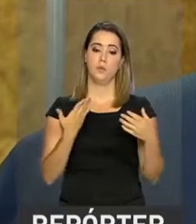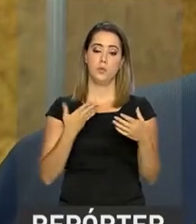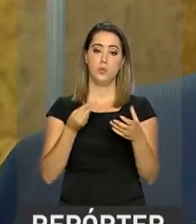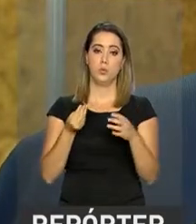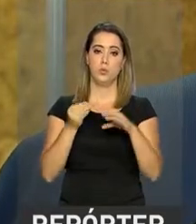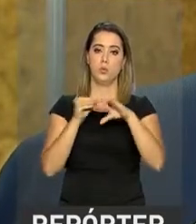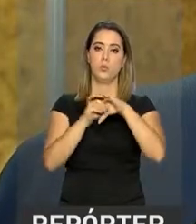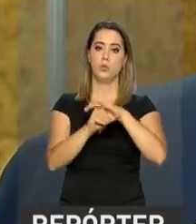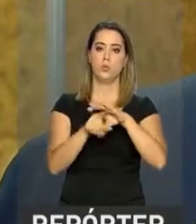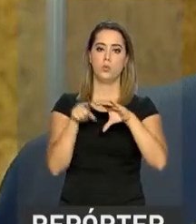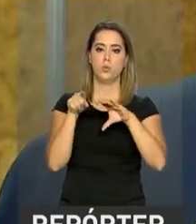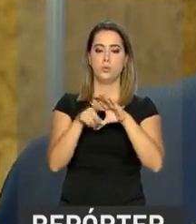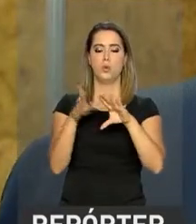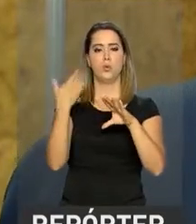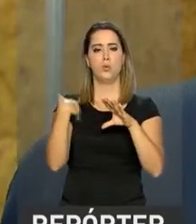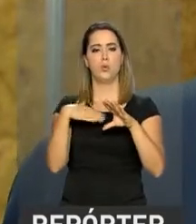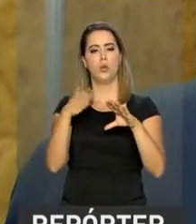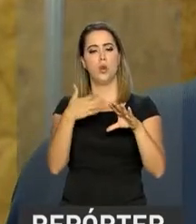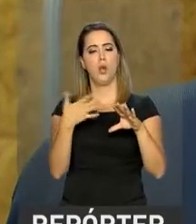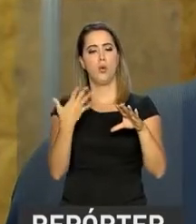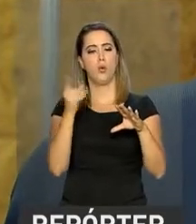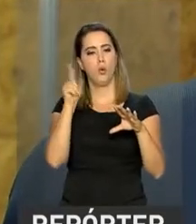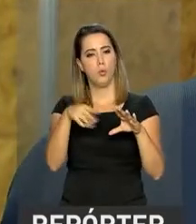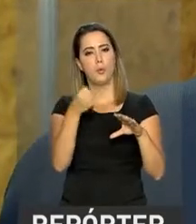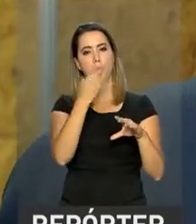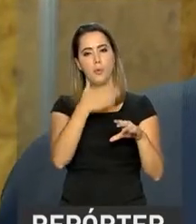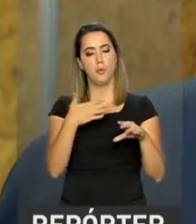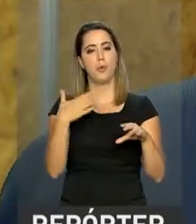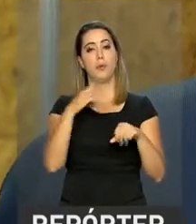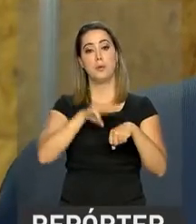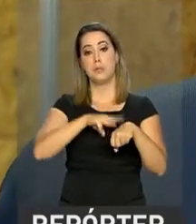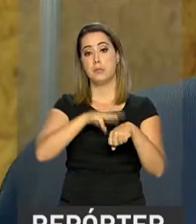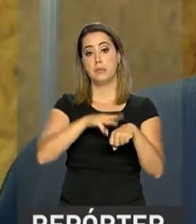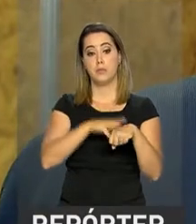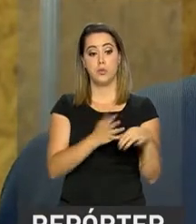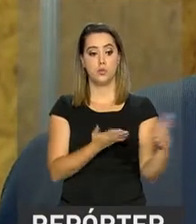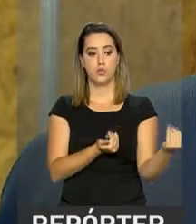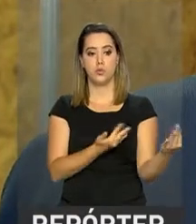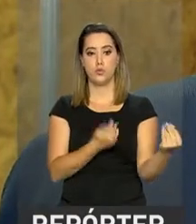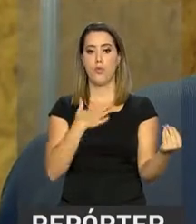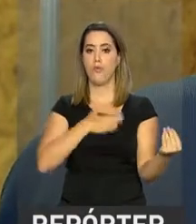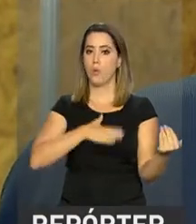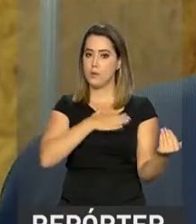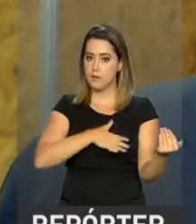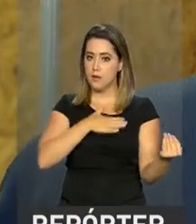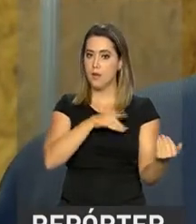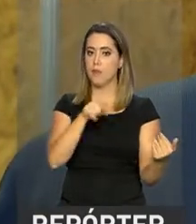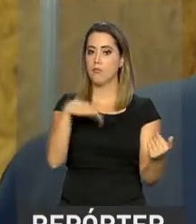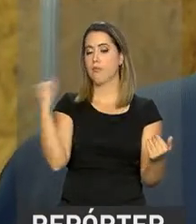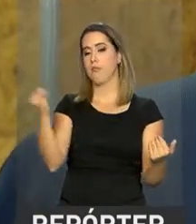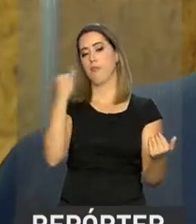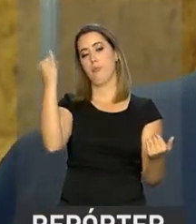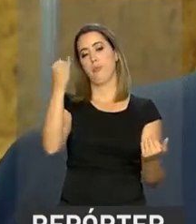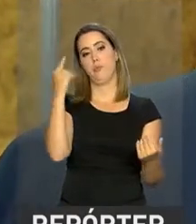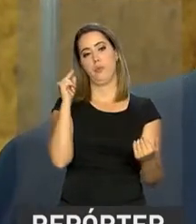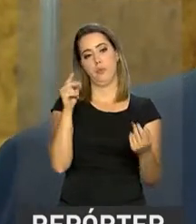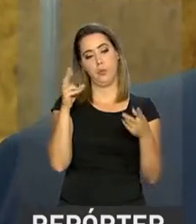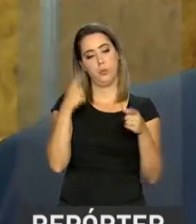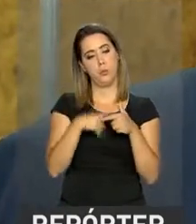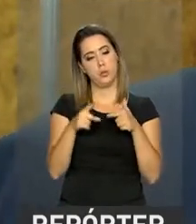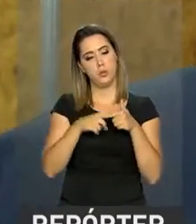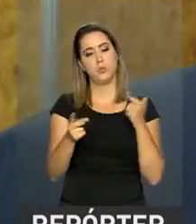o sabor na matemática nos jovens nas questões importantes é